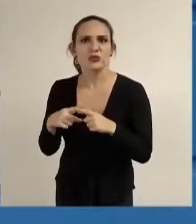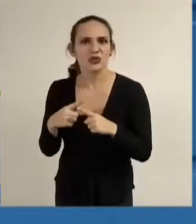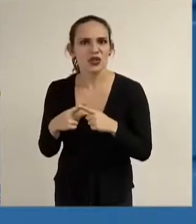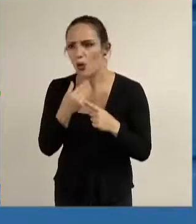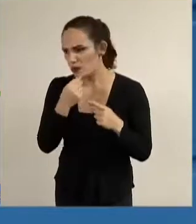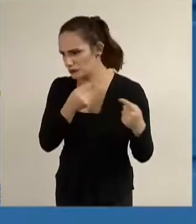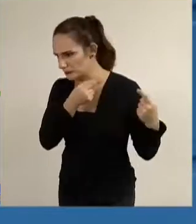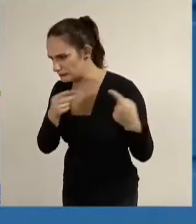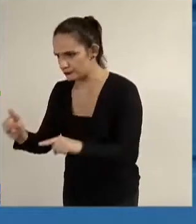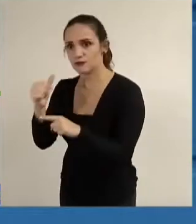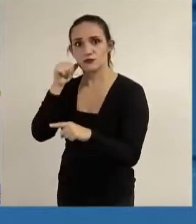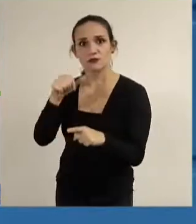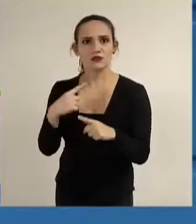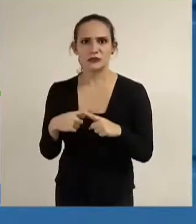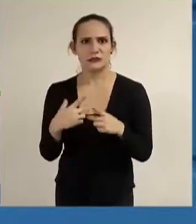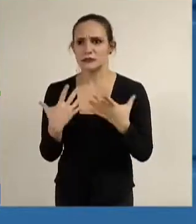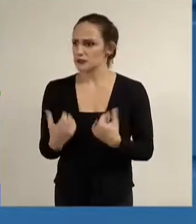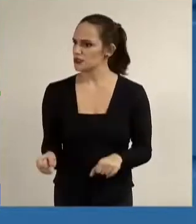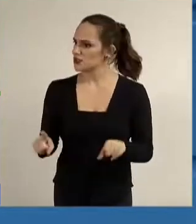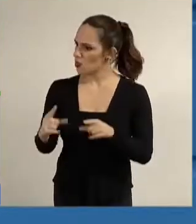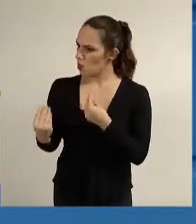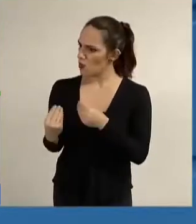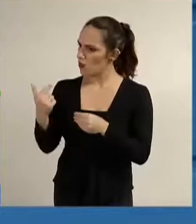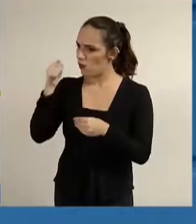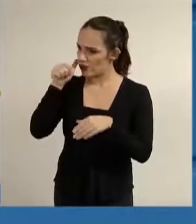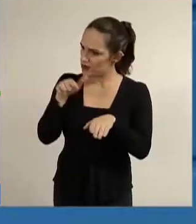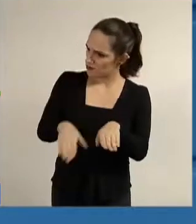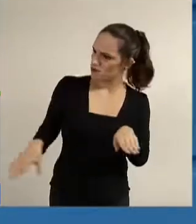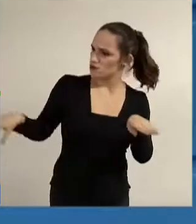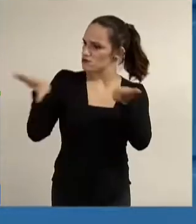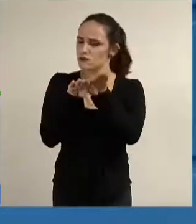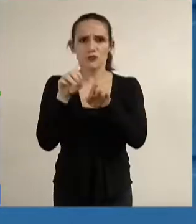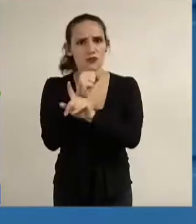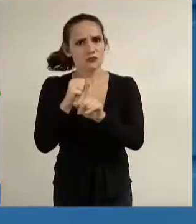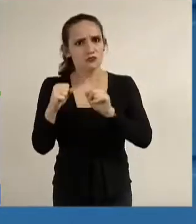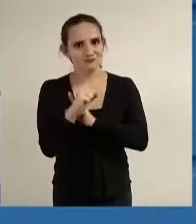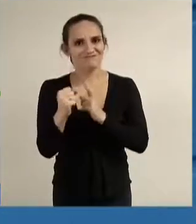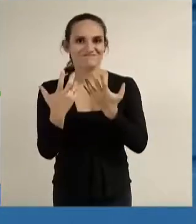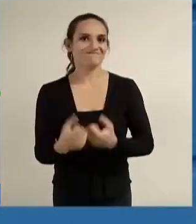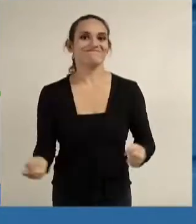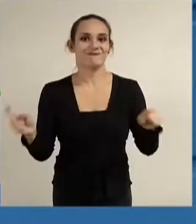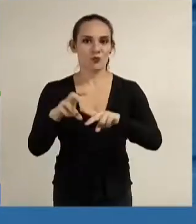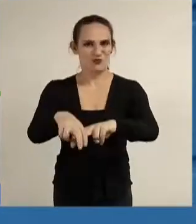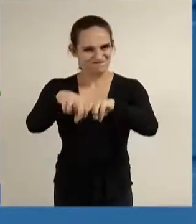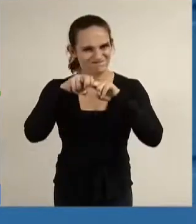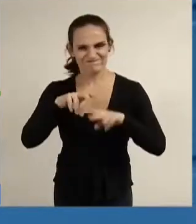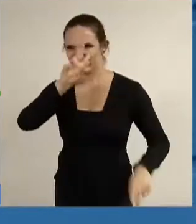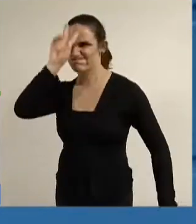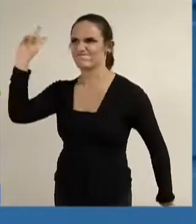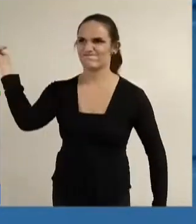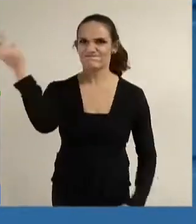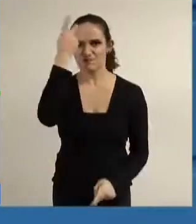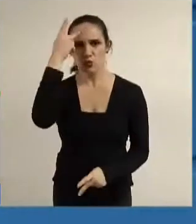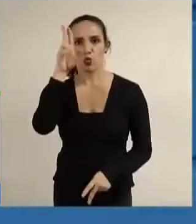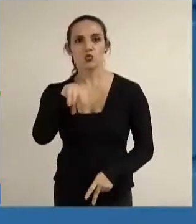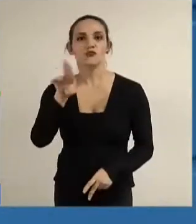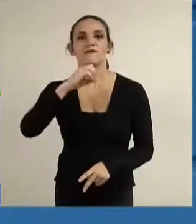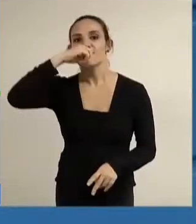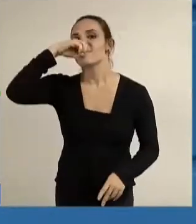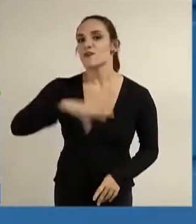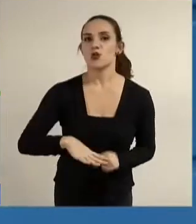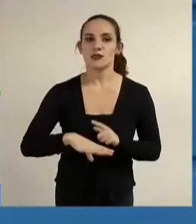aceitam essa projeção da mulher na sociedade e buscam, através da